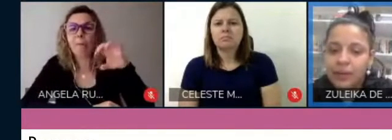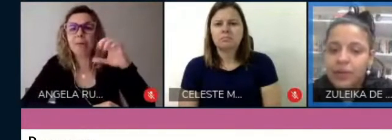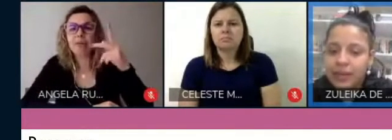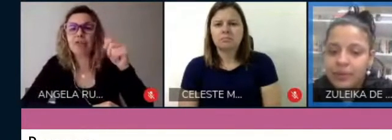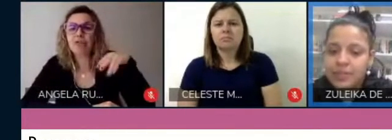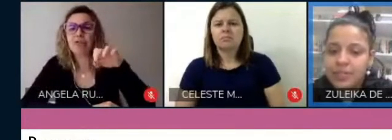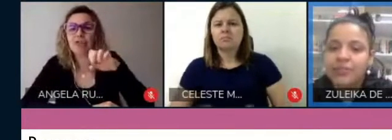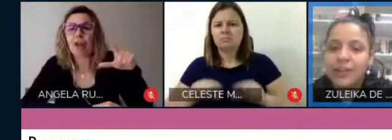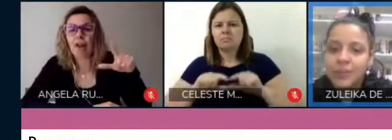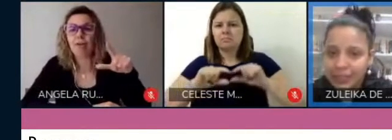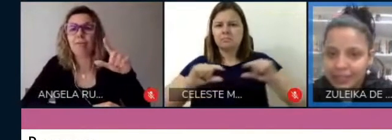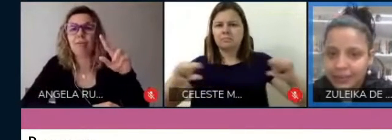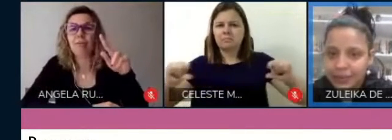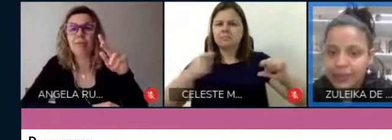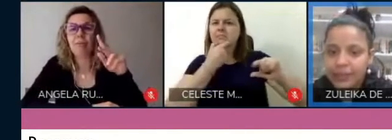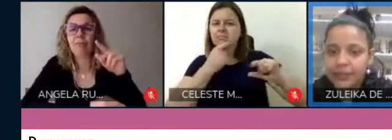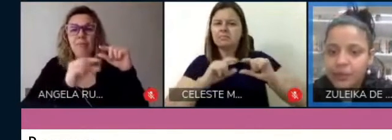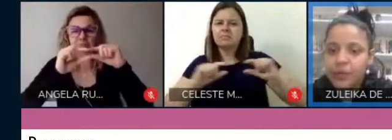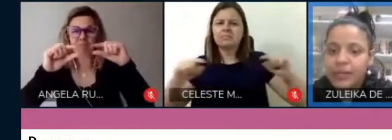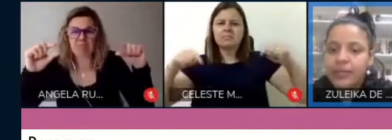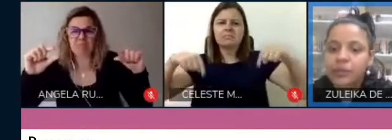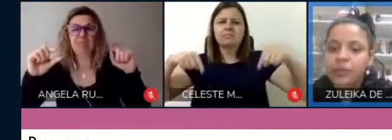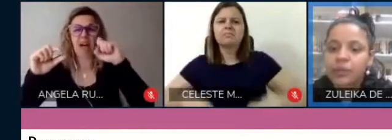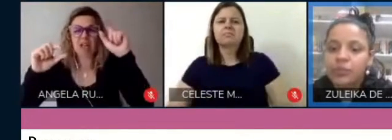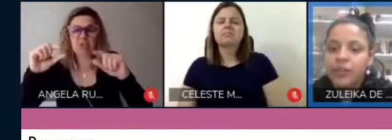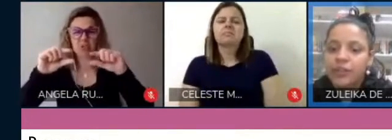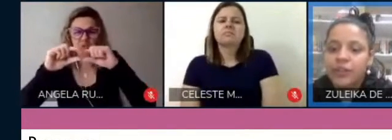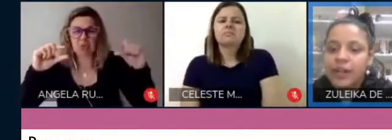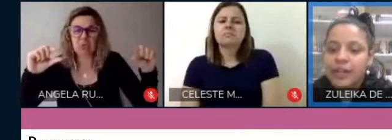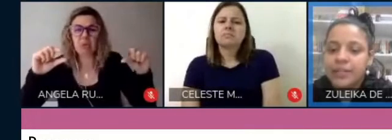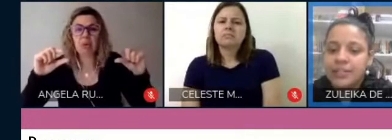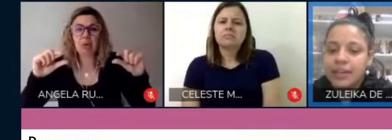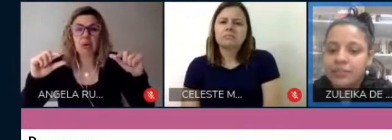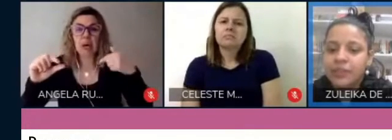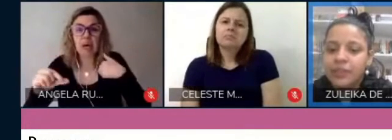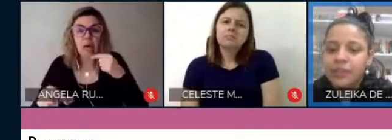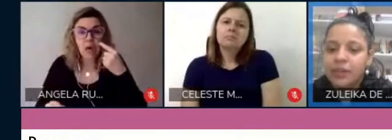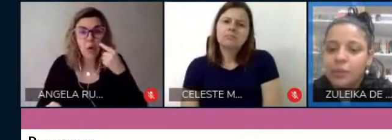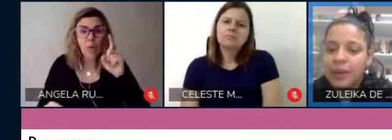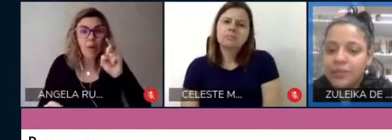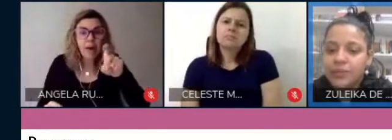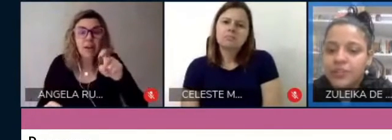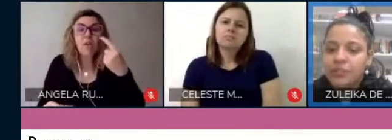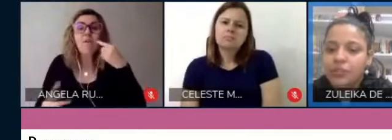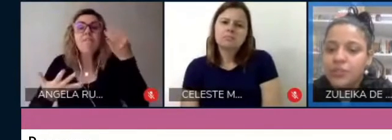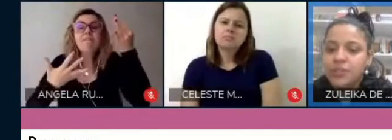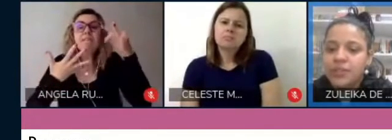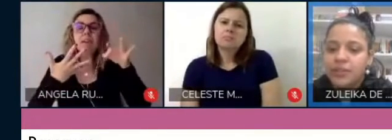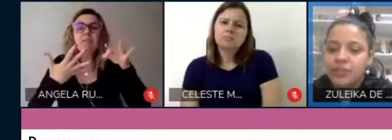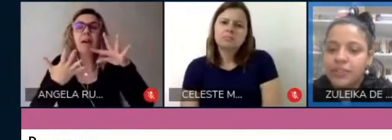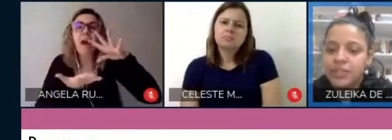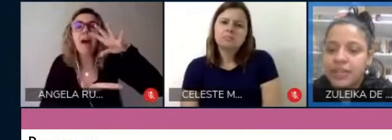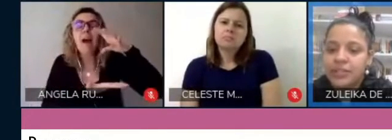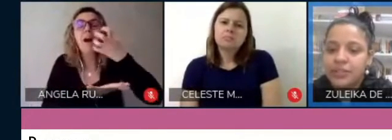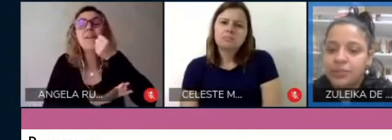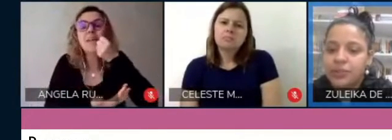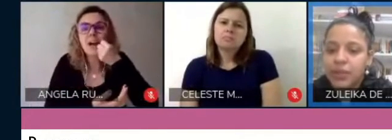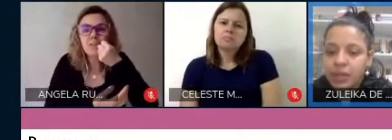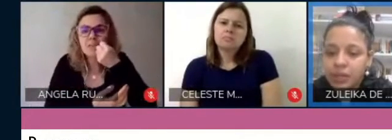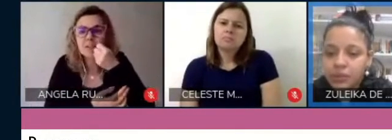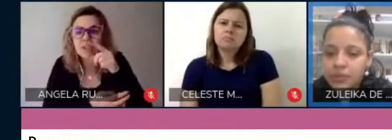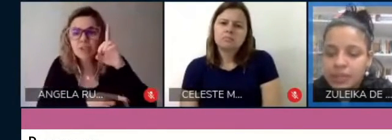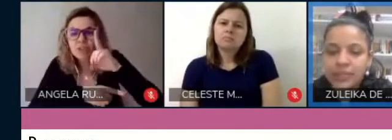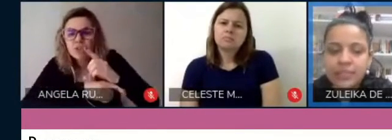tá? Eu quero reservar isso aqui. Então, eu clico no verificar reserva, né? O prazo de devolução seria